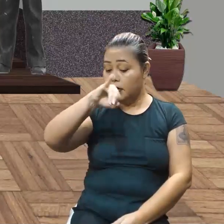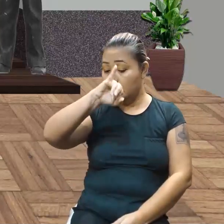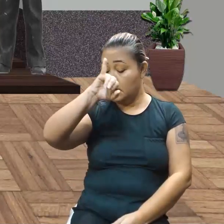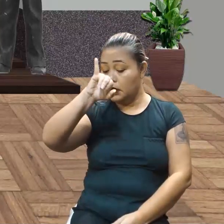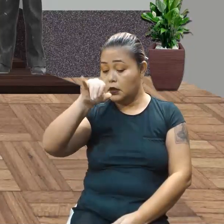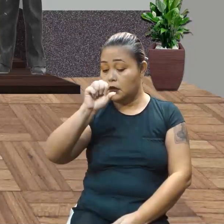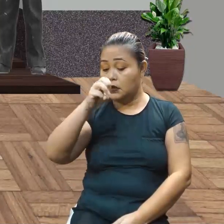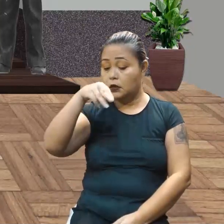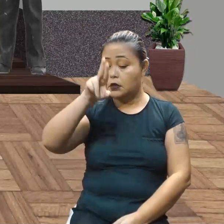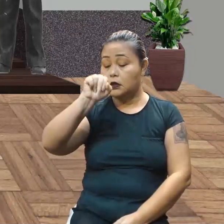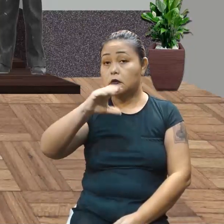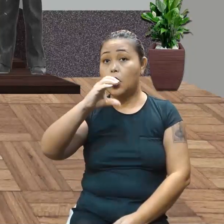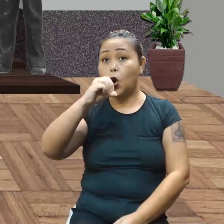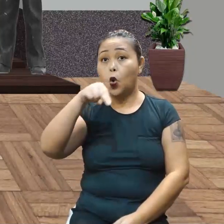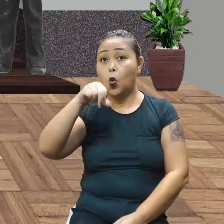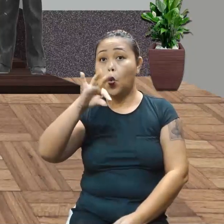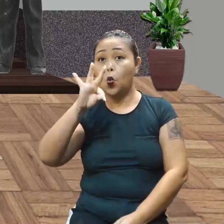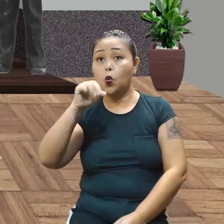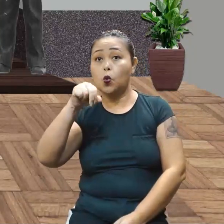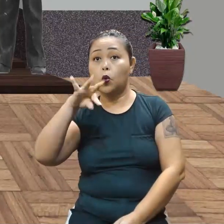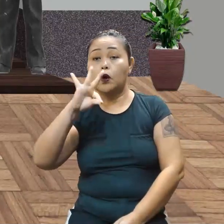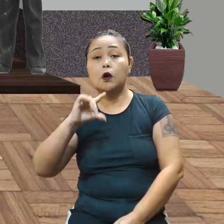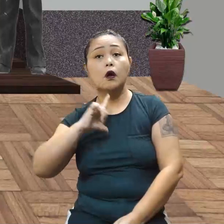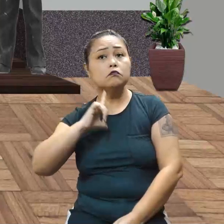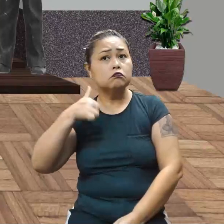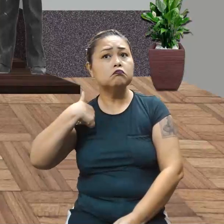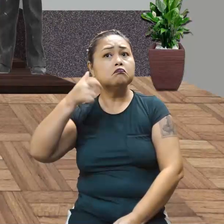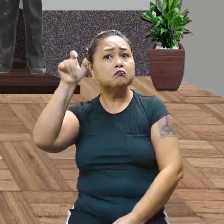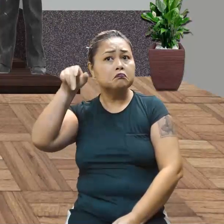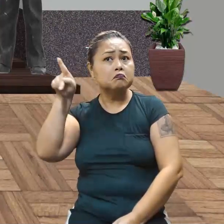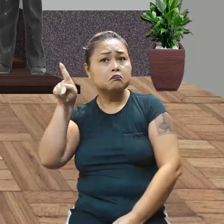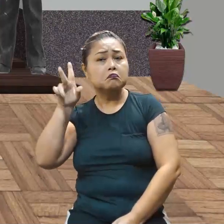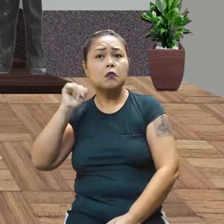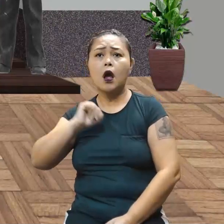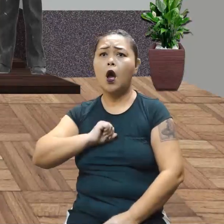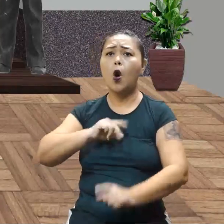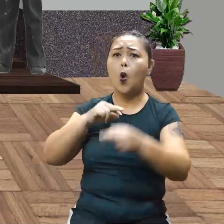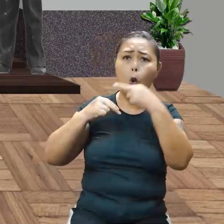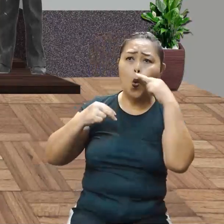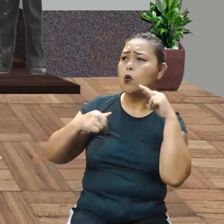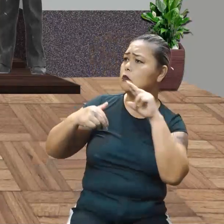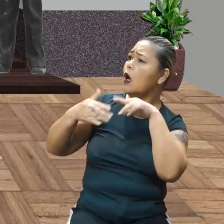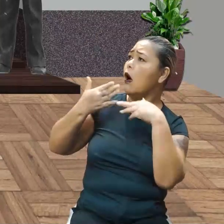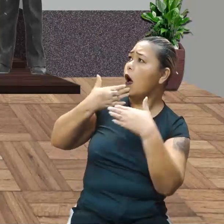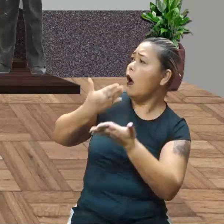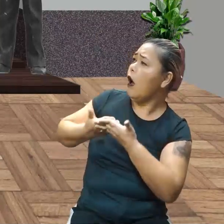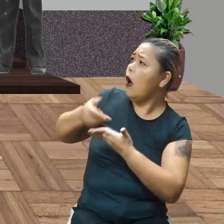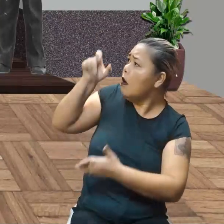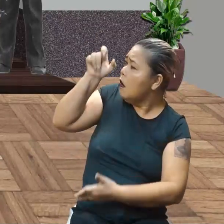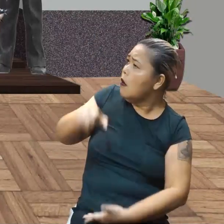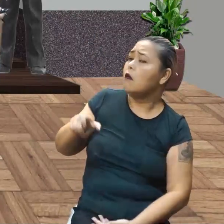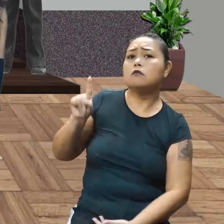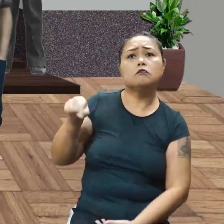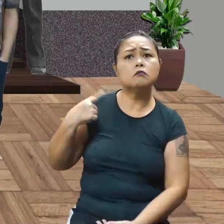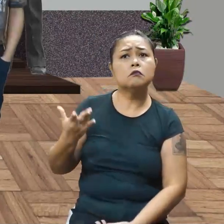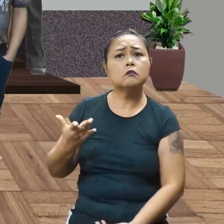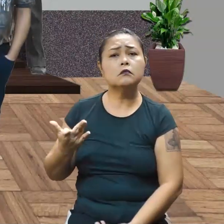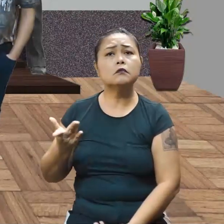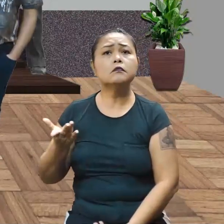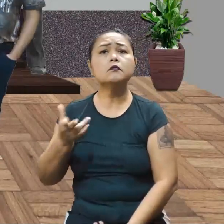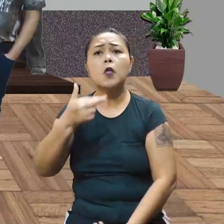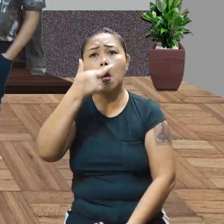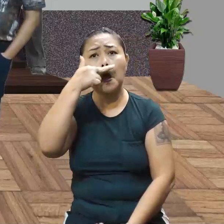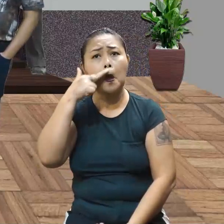que vai ser o grande mentor de Rondon. Rondon tinha uma admiração muito grande por ele. E Rondon